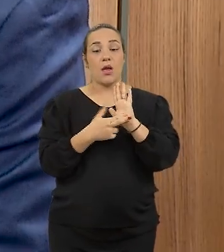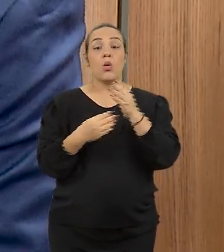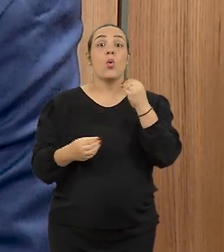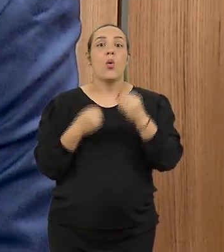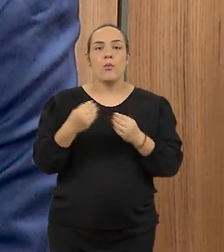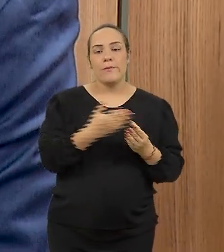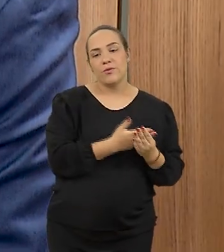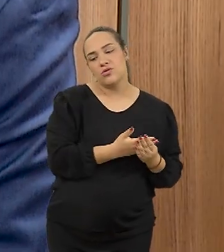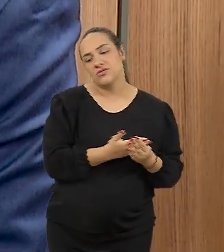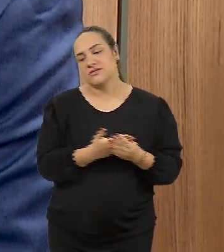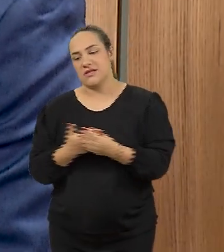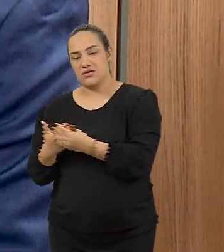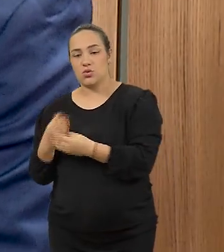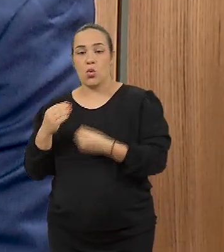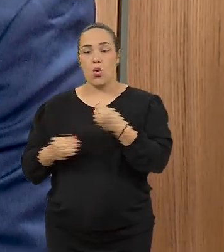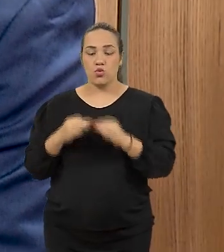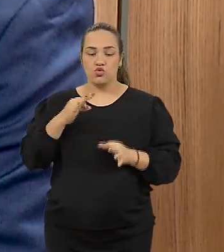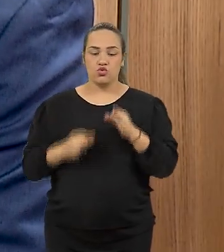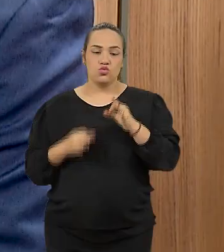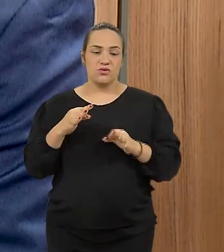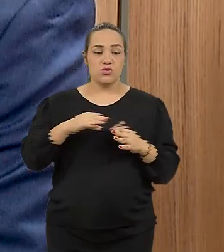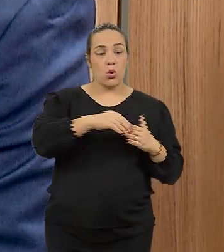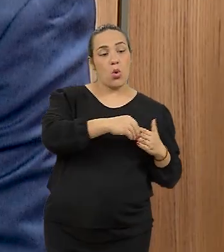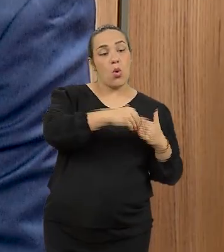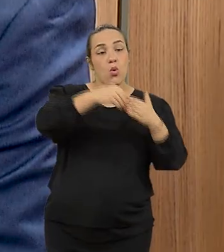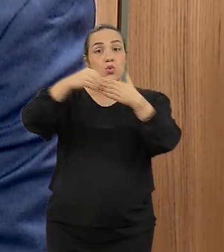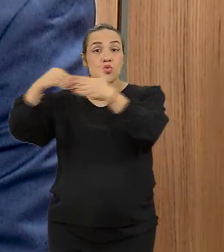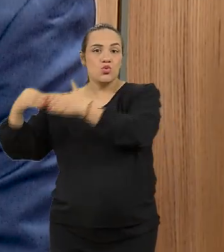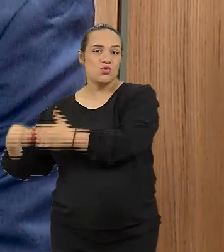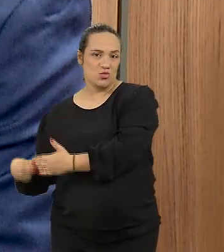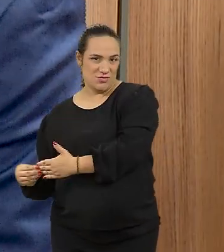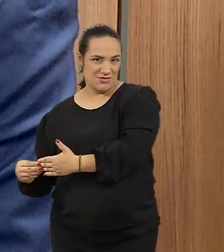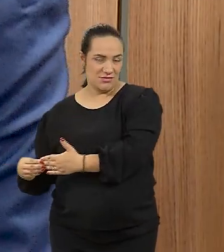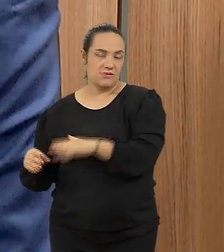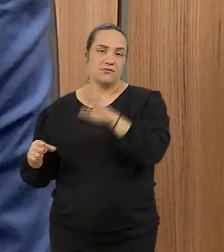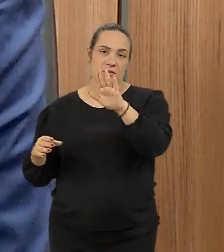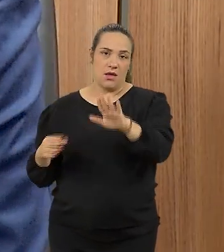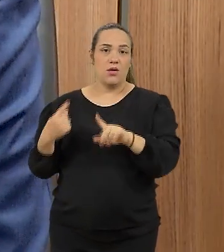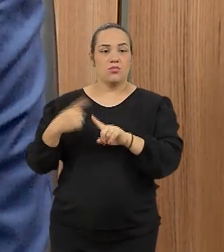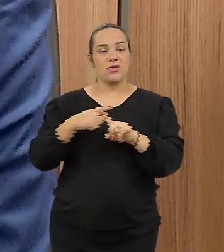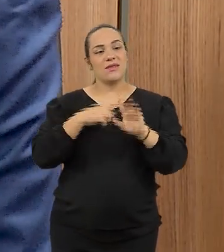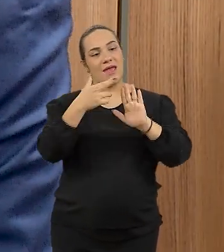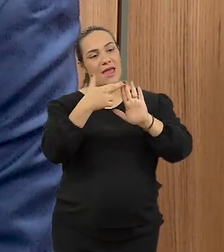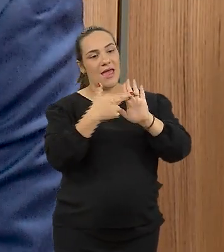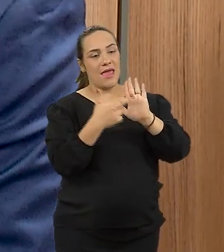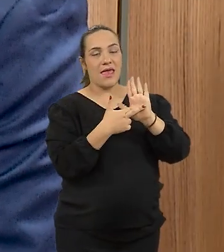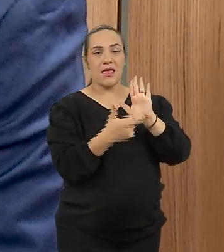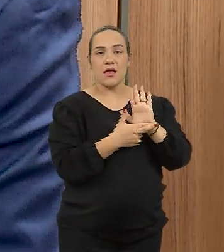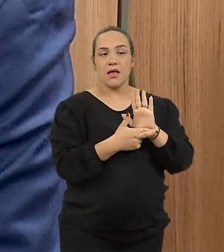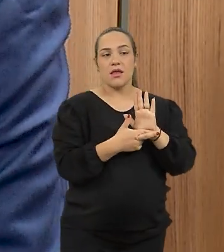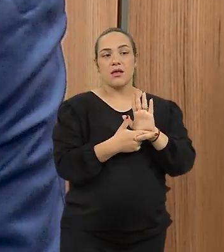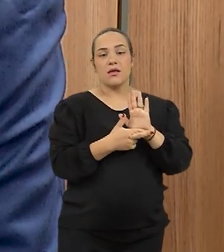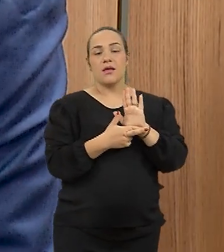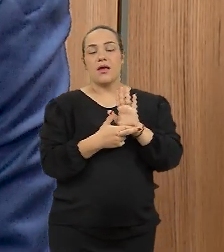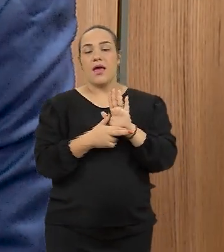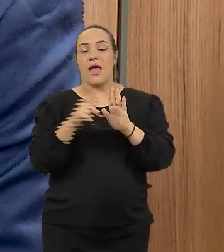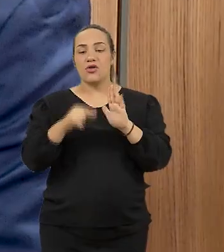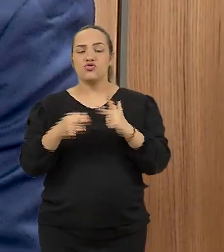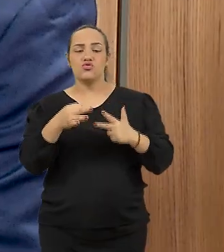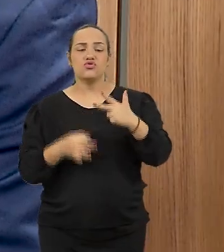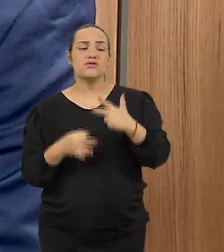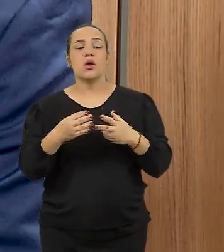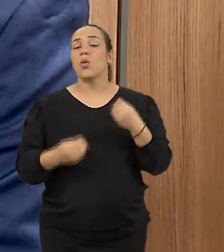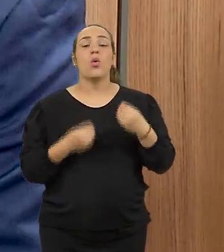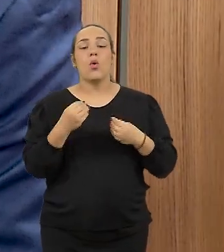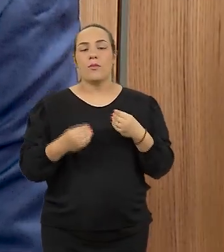atividade jurisdicional, porque ele dá parâmetros para a atuação do instrumento